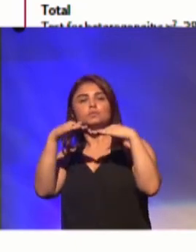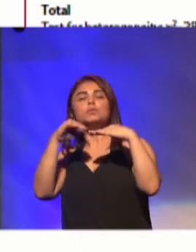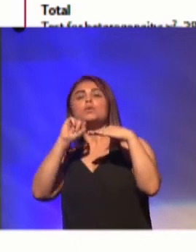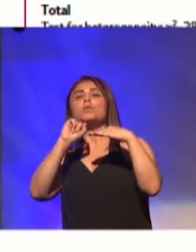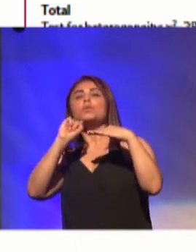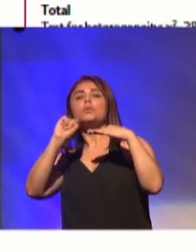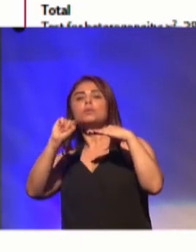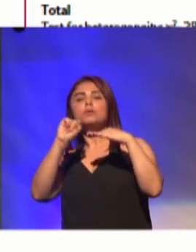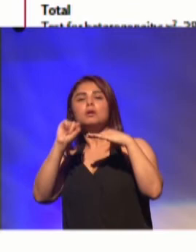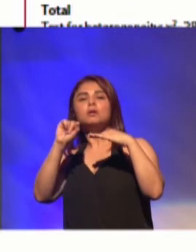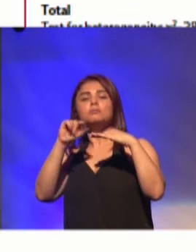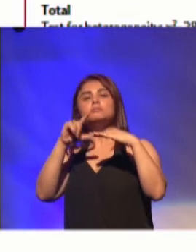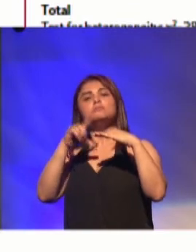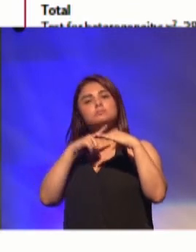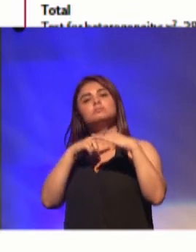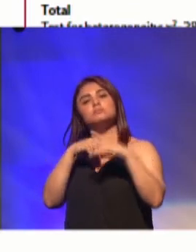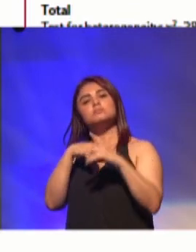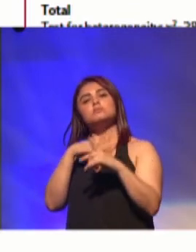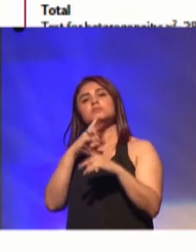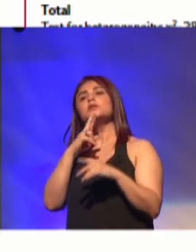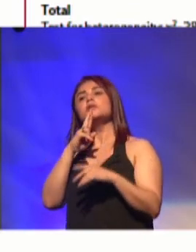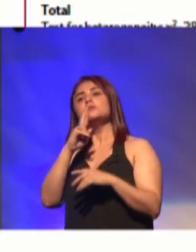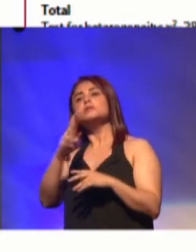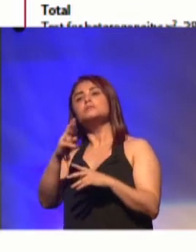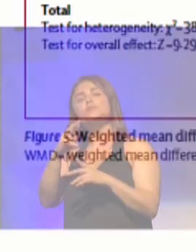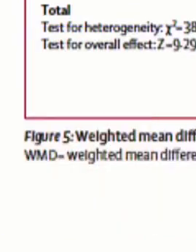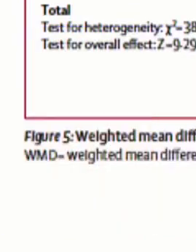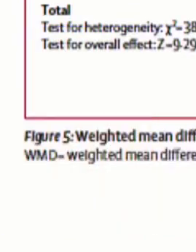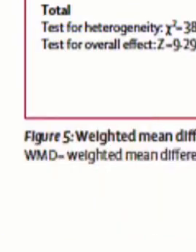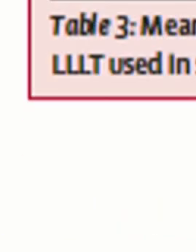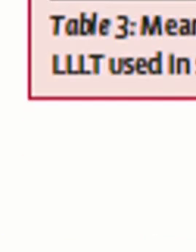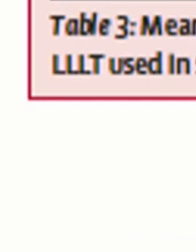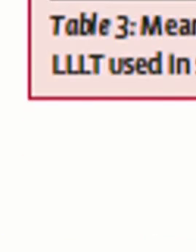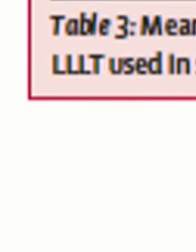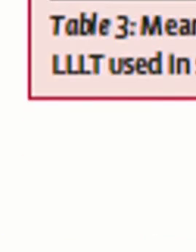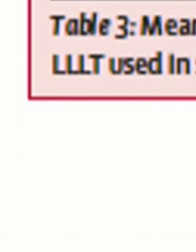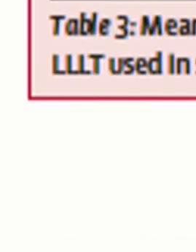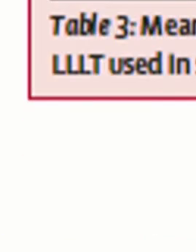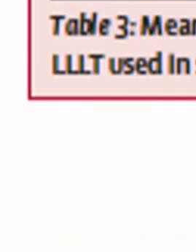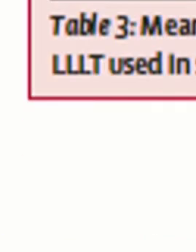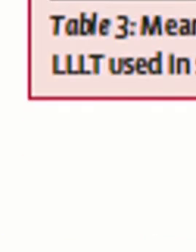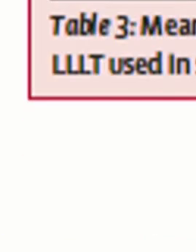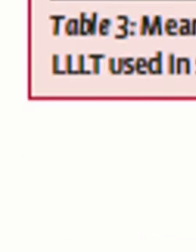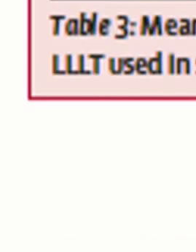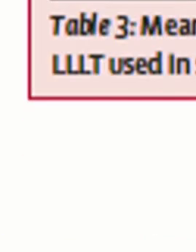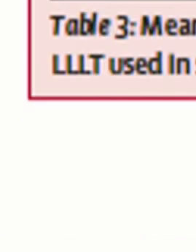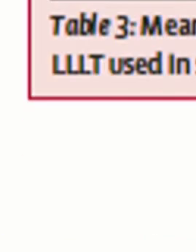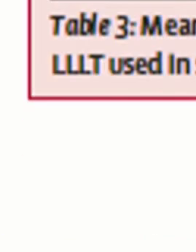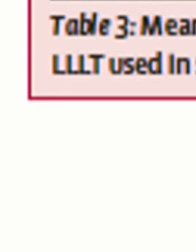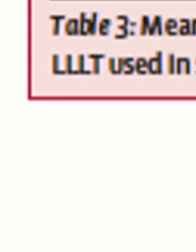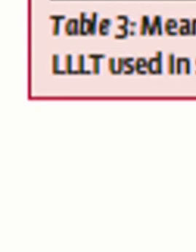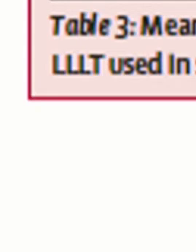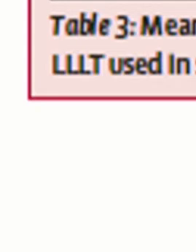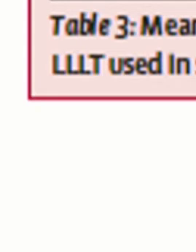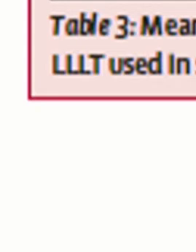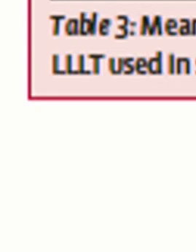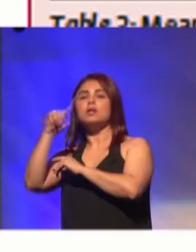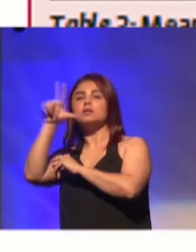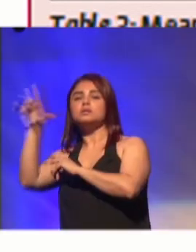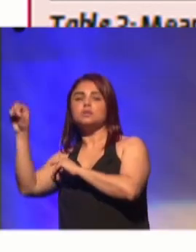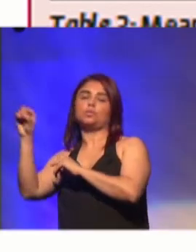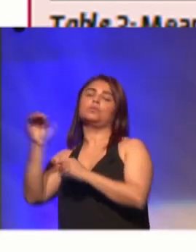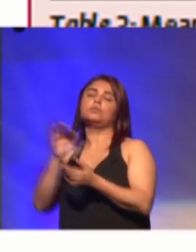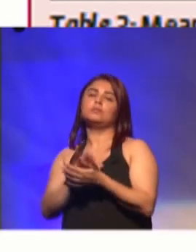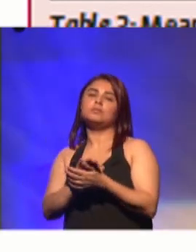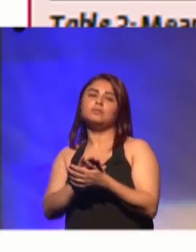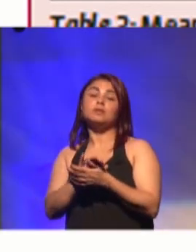aqui, mostrando que é favorável à fotobiomodulação. E aqui também, como eu